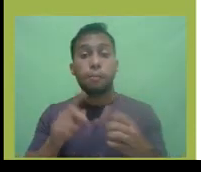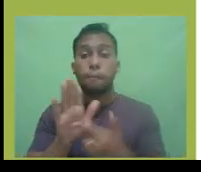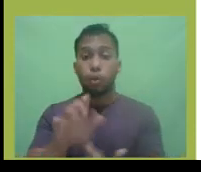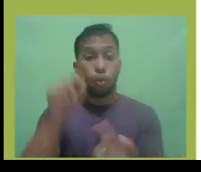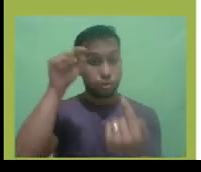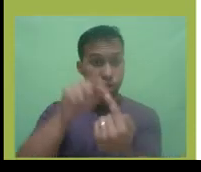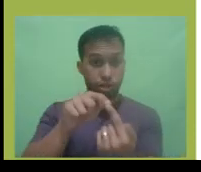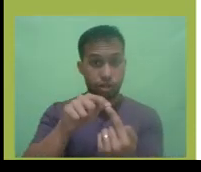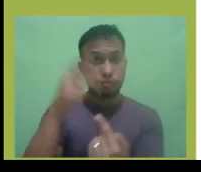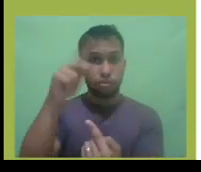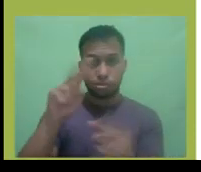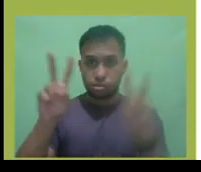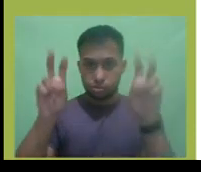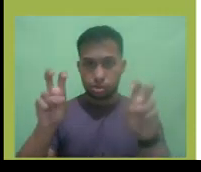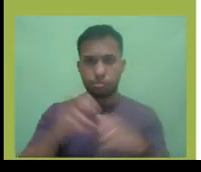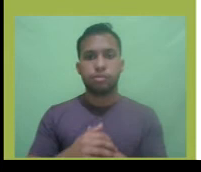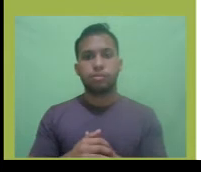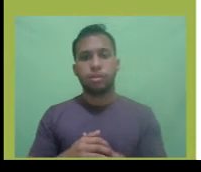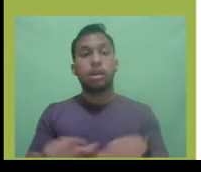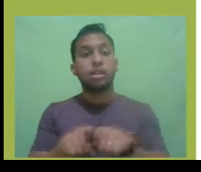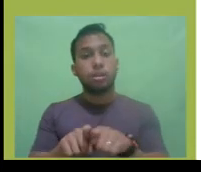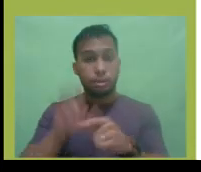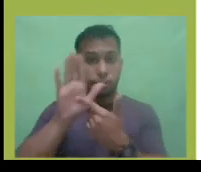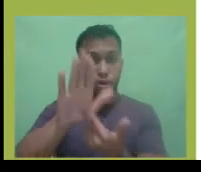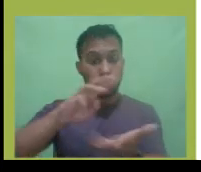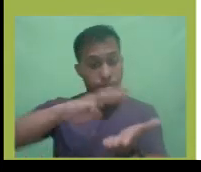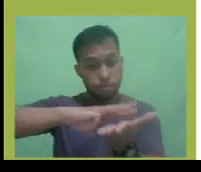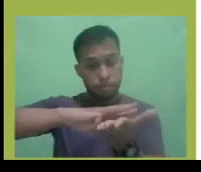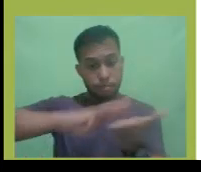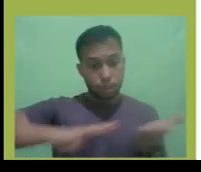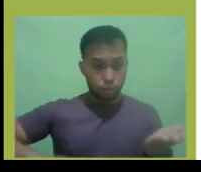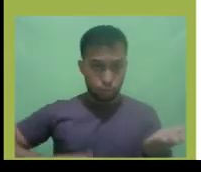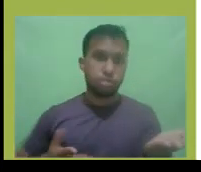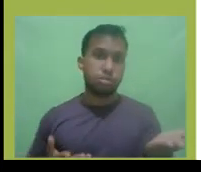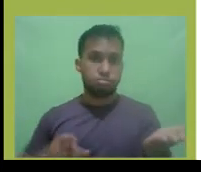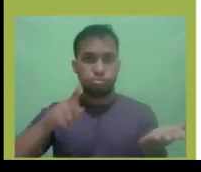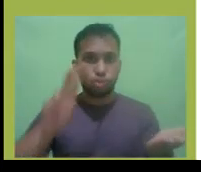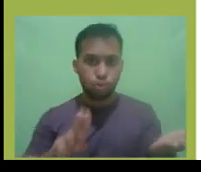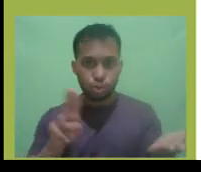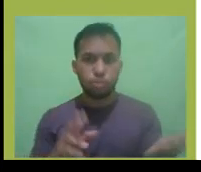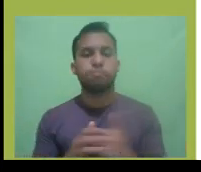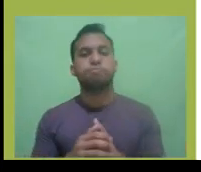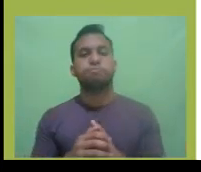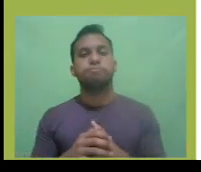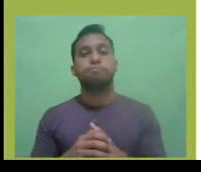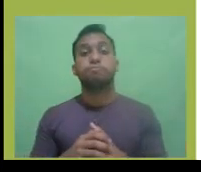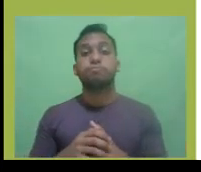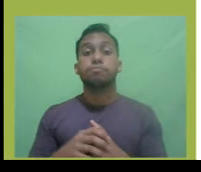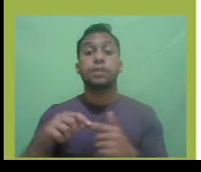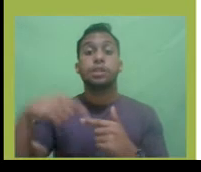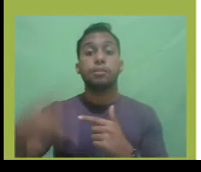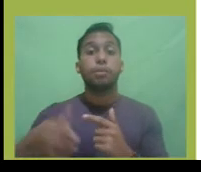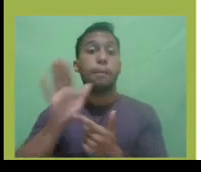utilizada, a estratégia utilizada para alcançar seu objetivo. Apresente seus resultados e aqui um ponto importante,